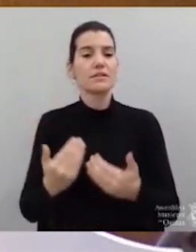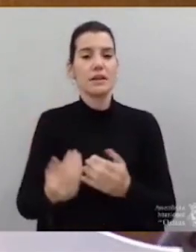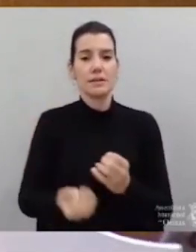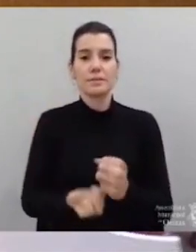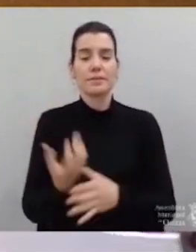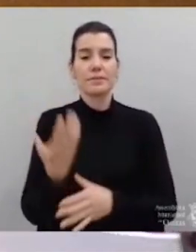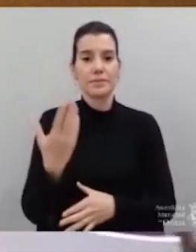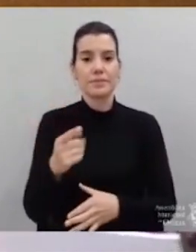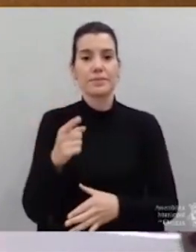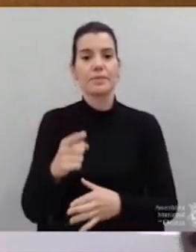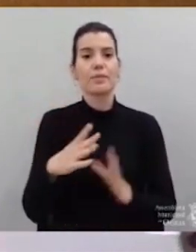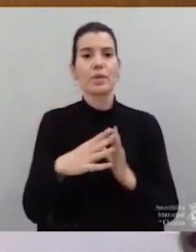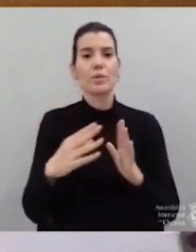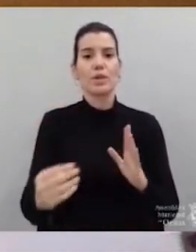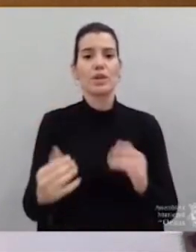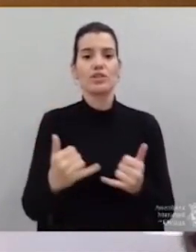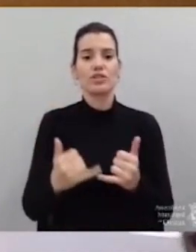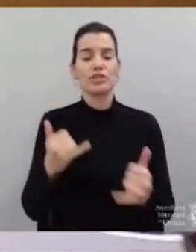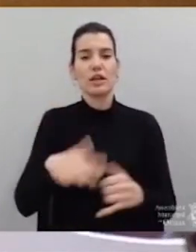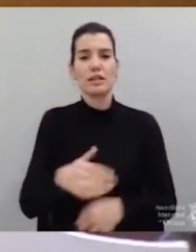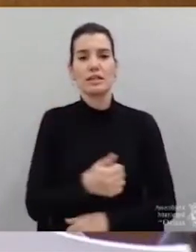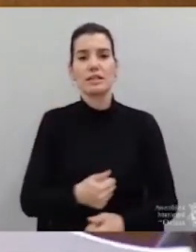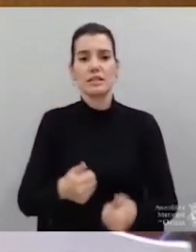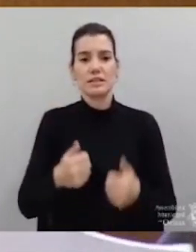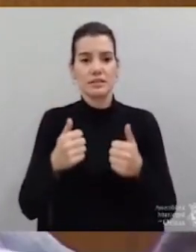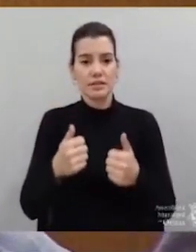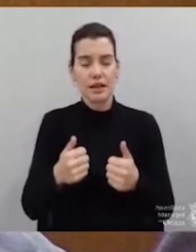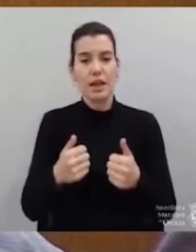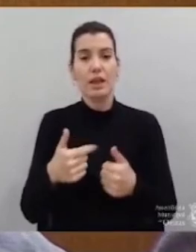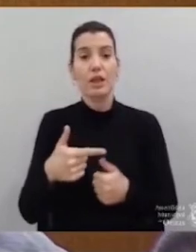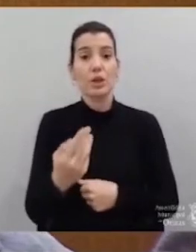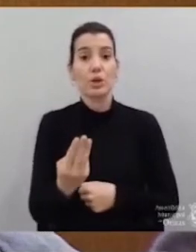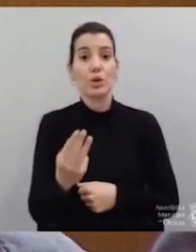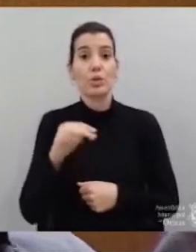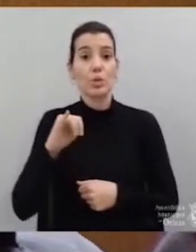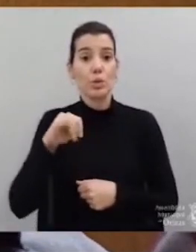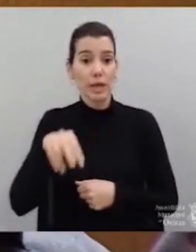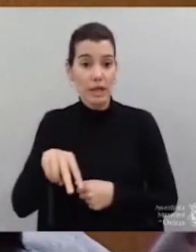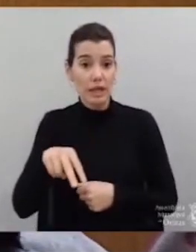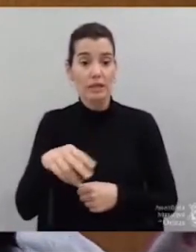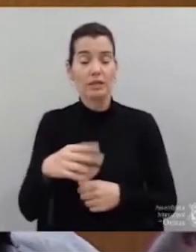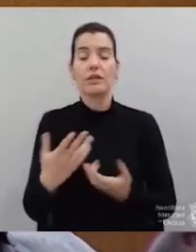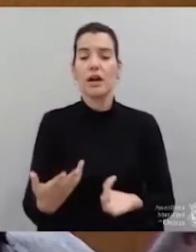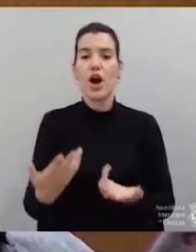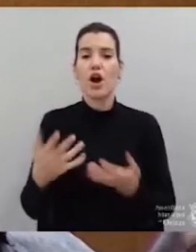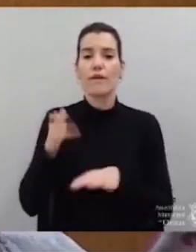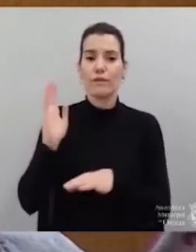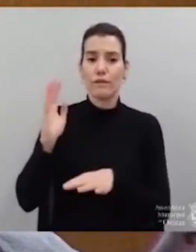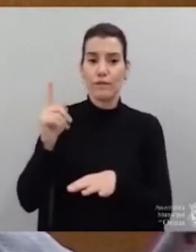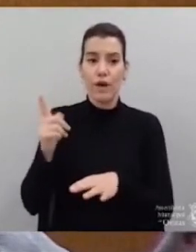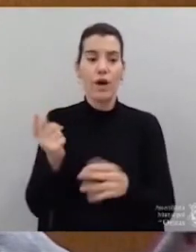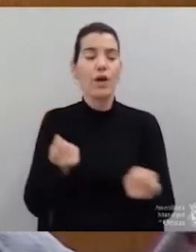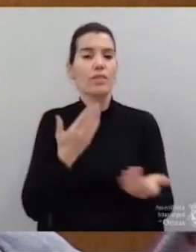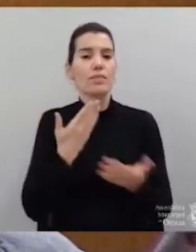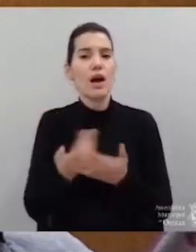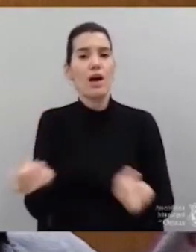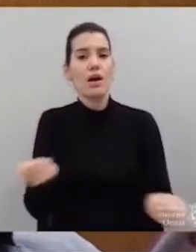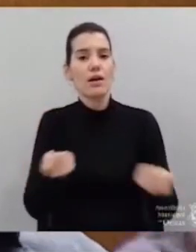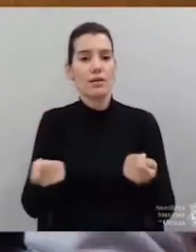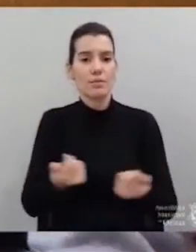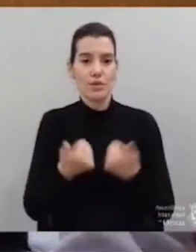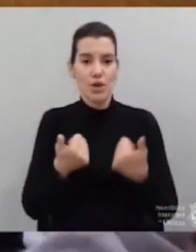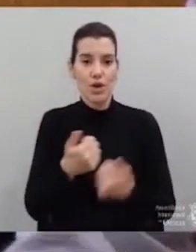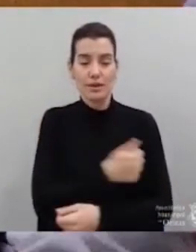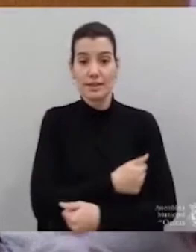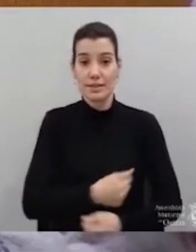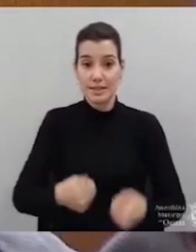de Digital Twin City, o qual, e cito o World Economic Forum, melhora a governação das cidades e também